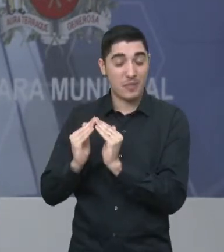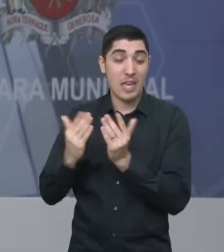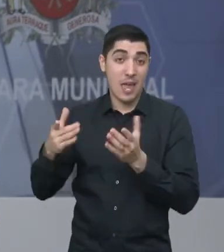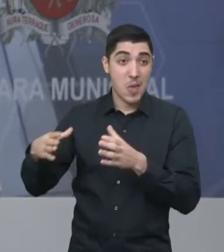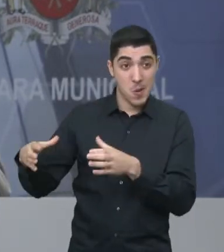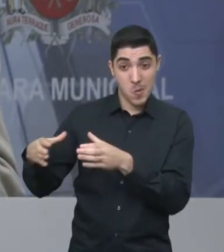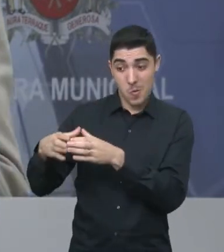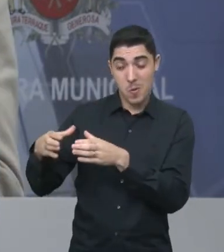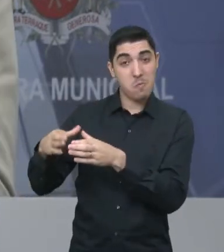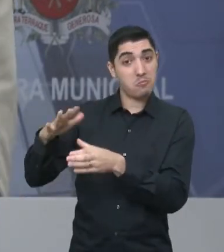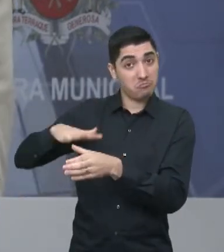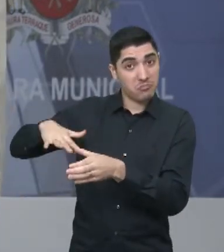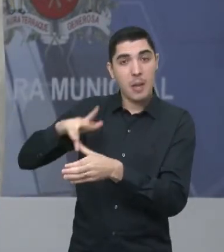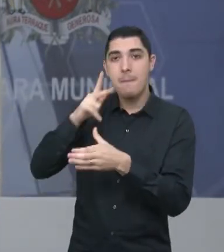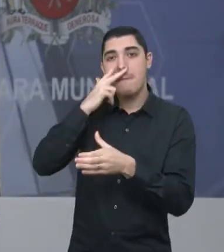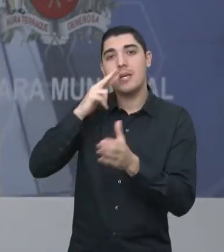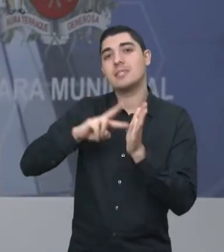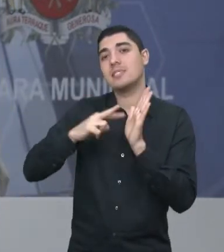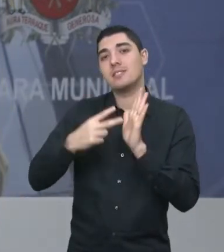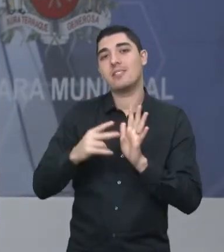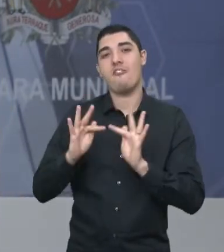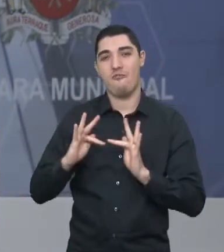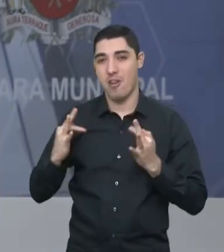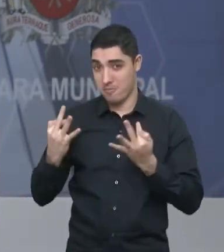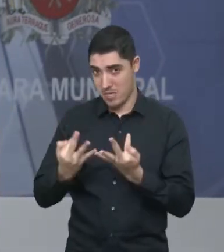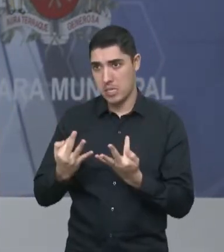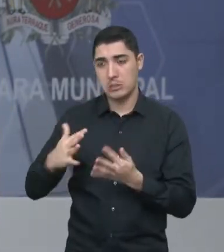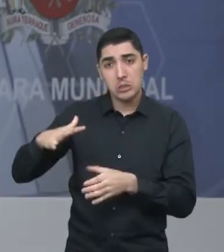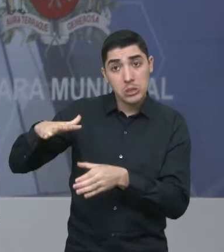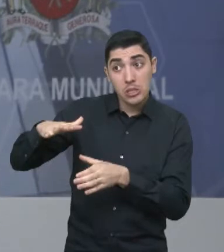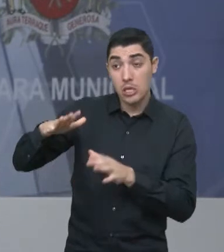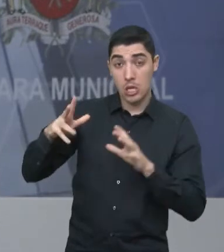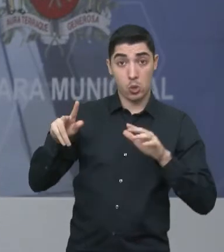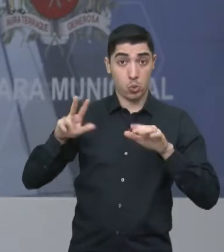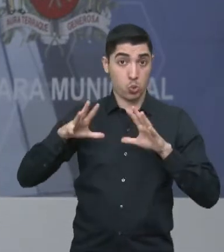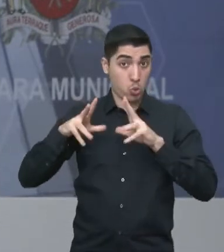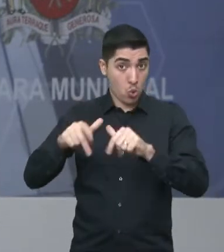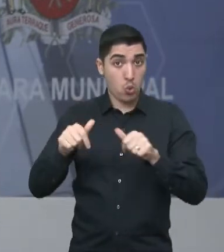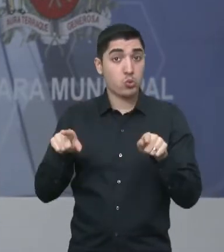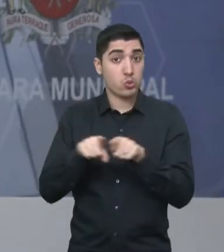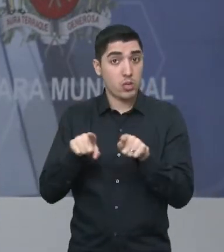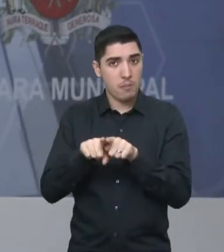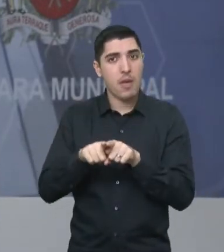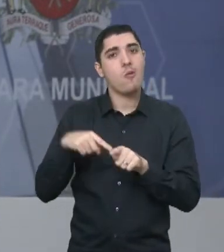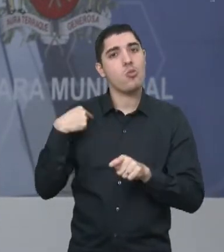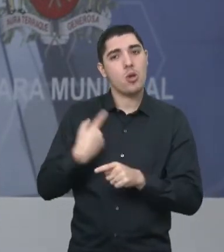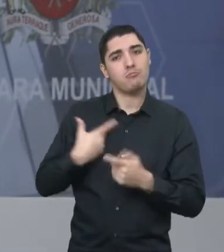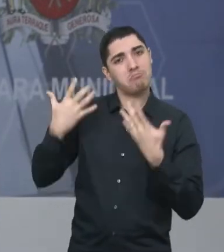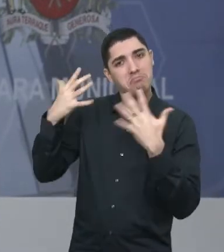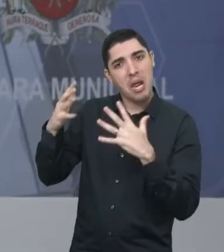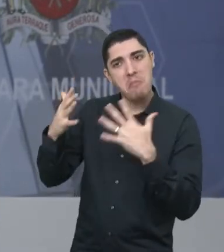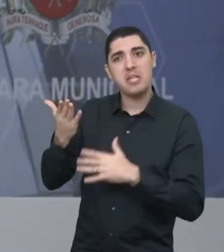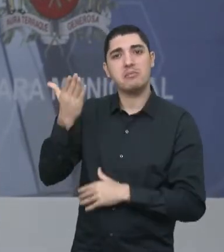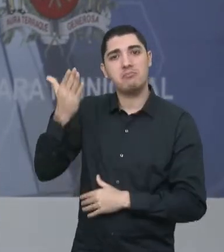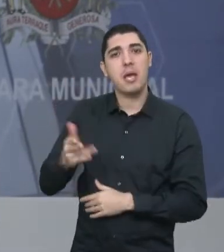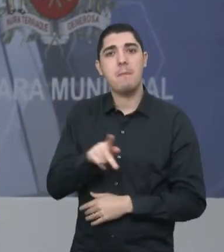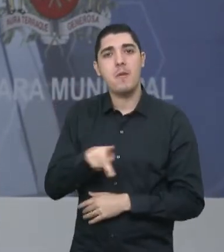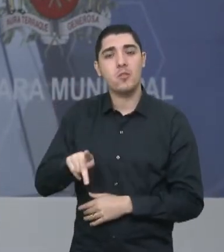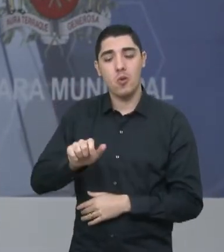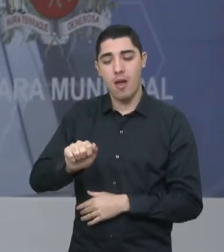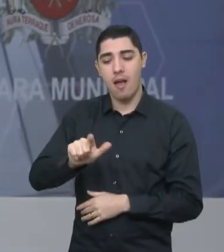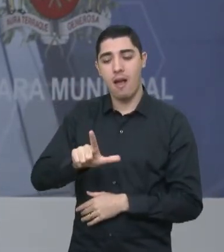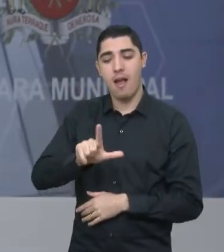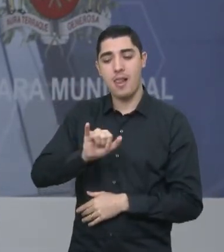se intitulam como Família. E todos foram unânimes em parabenizar a professora Aline, que com seu